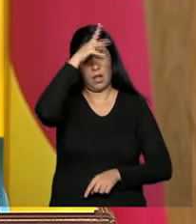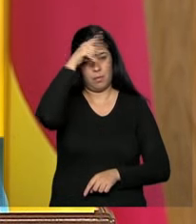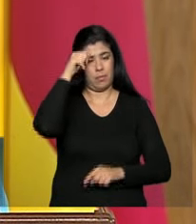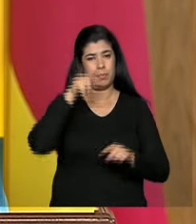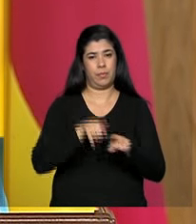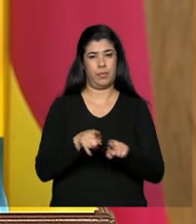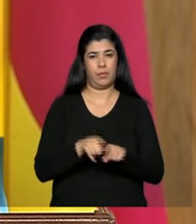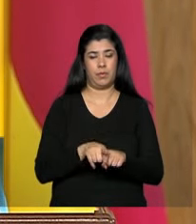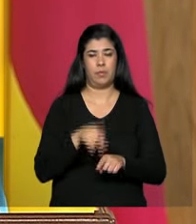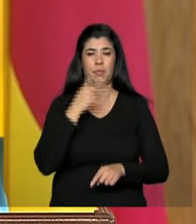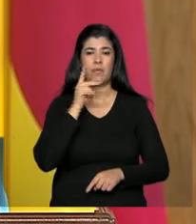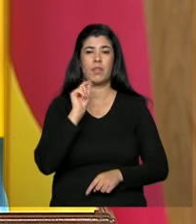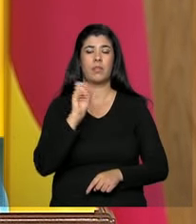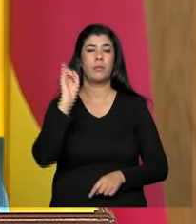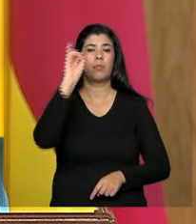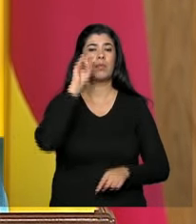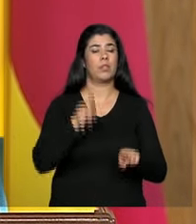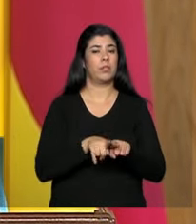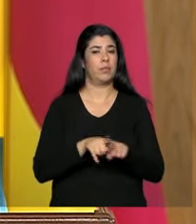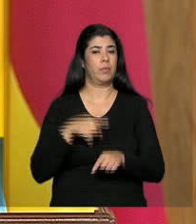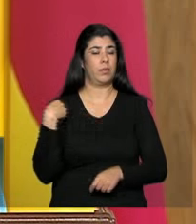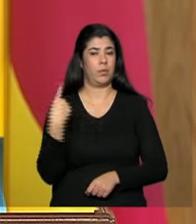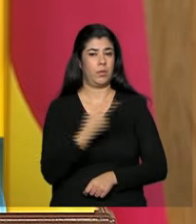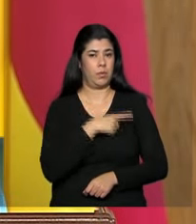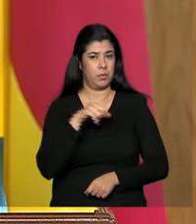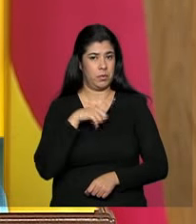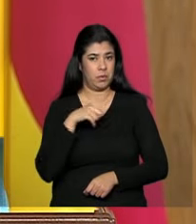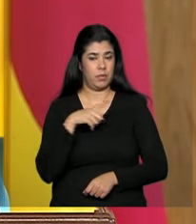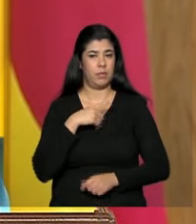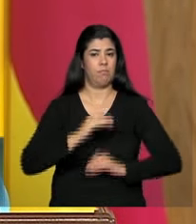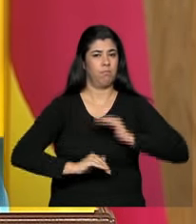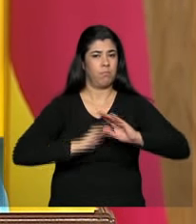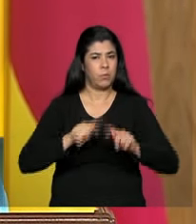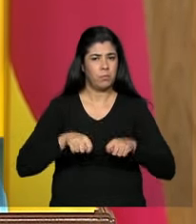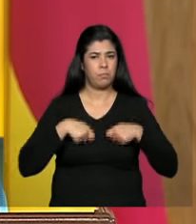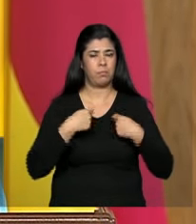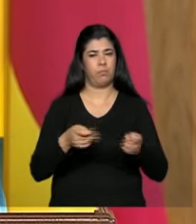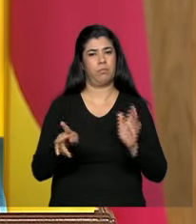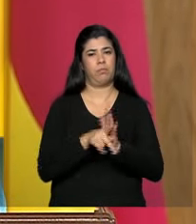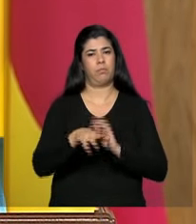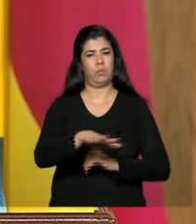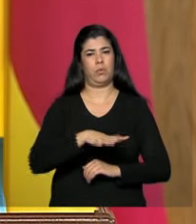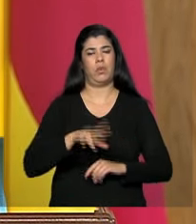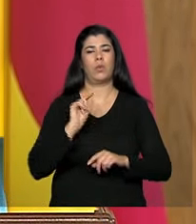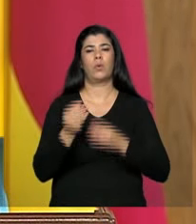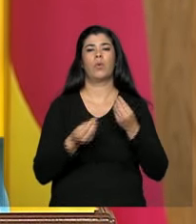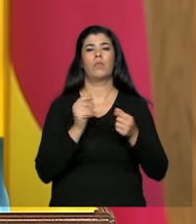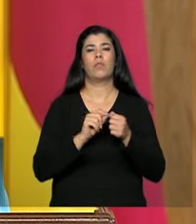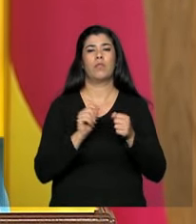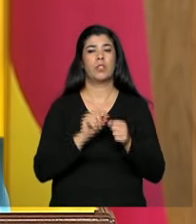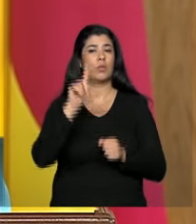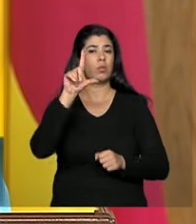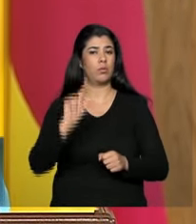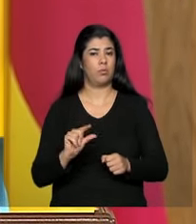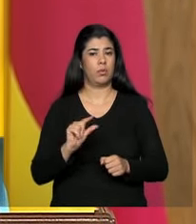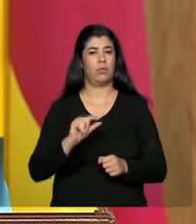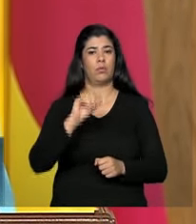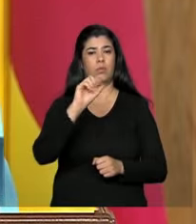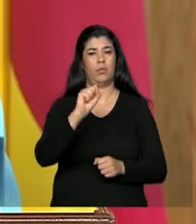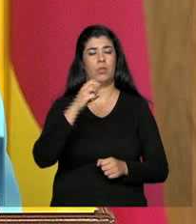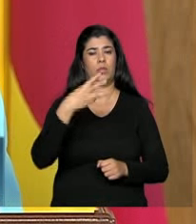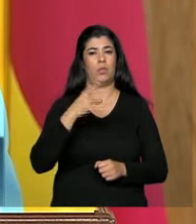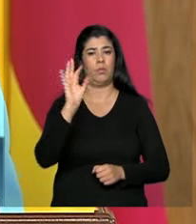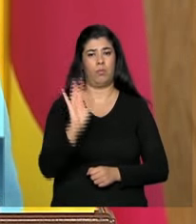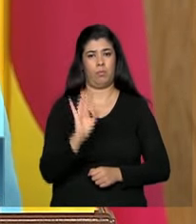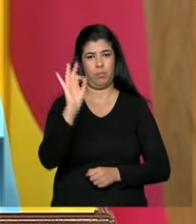Destaco que nós temos feito um grande esforço nessa área. Reduzimos em 83%